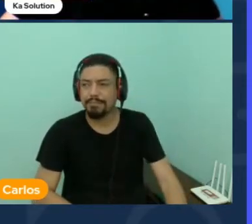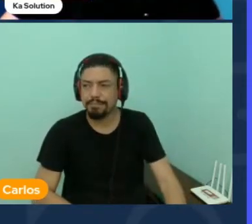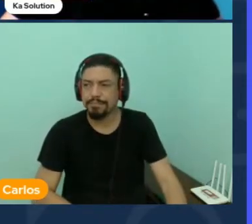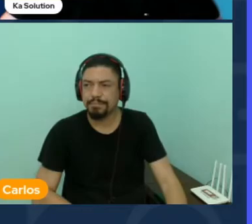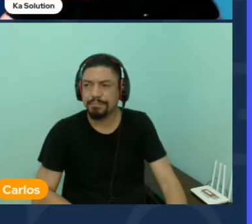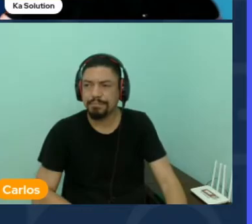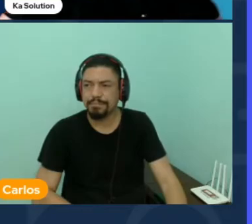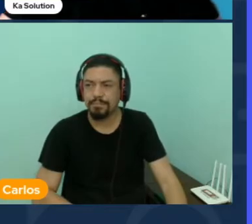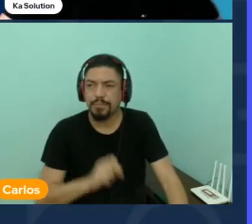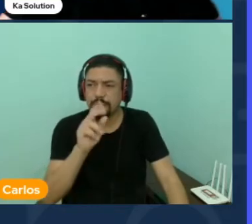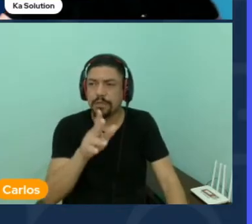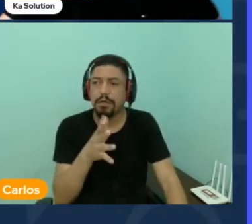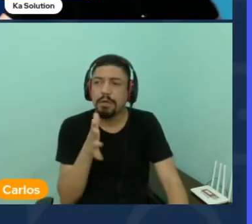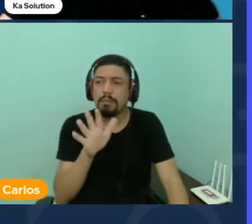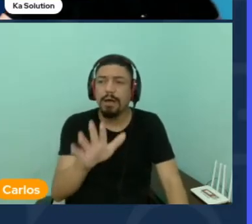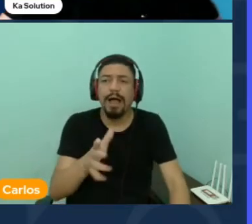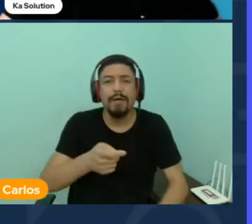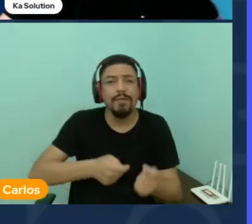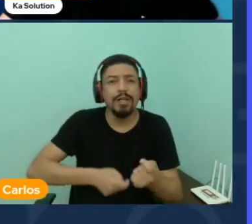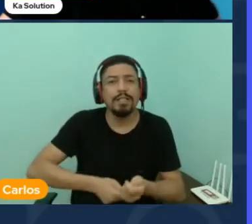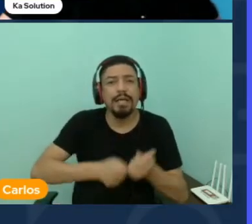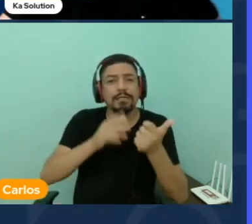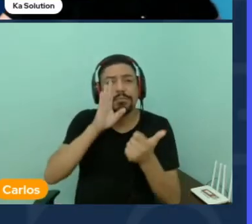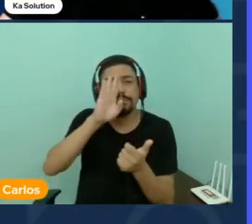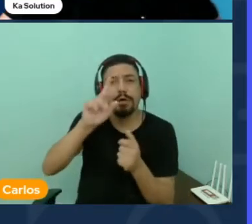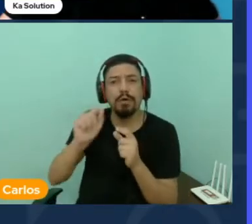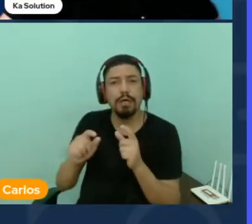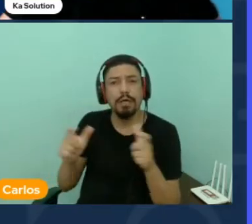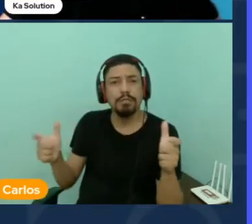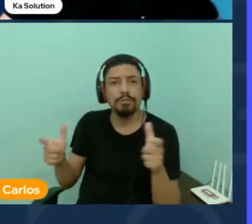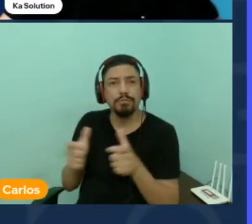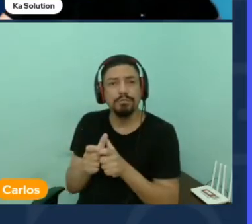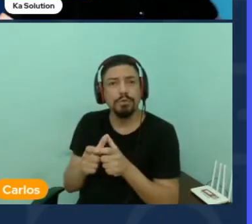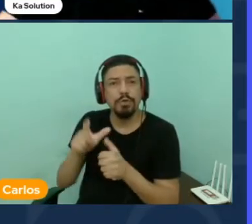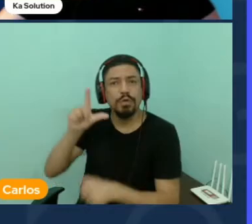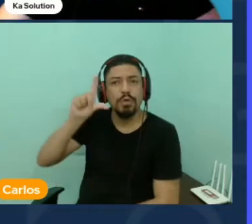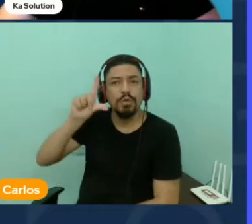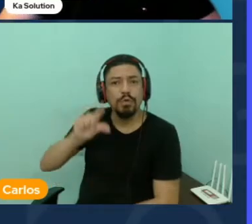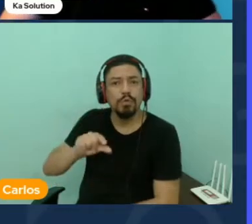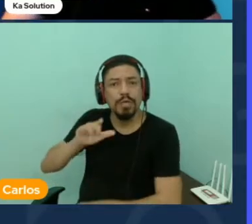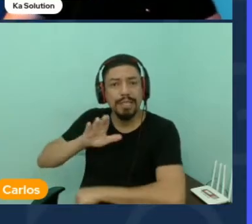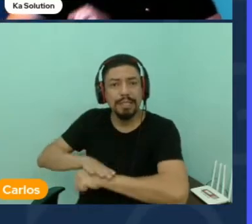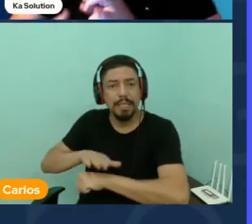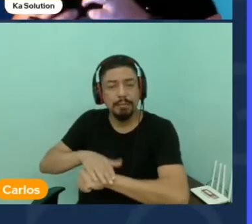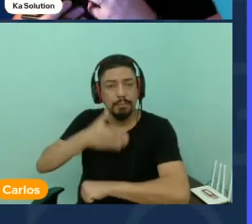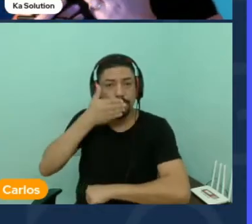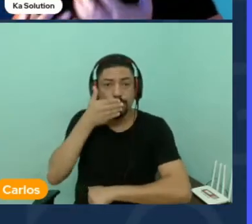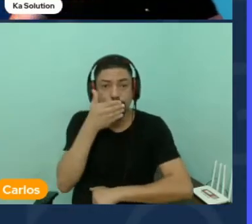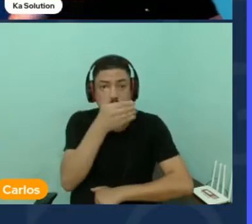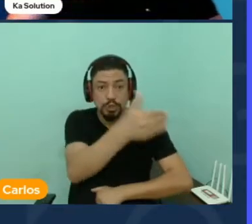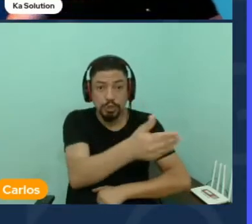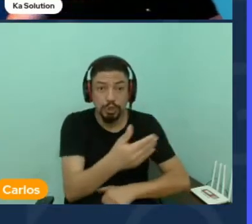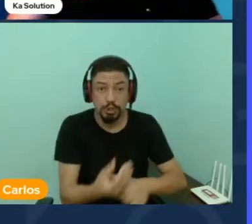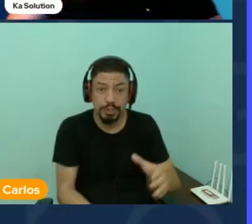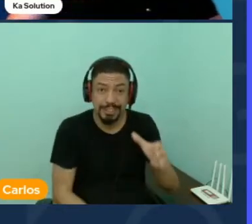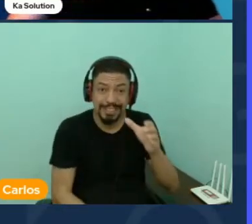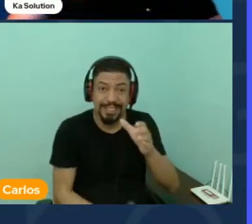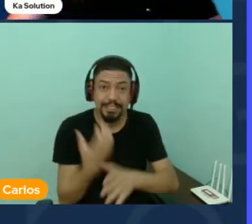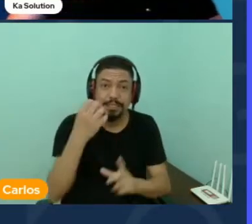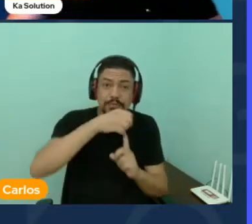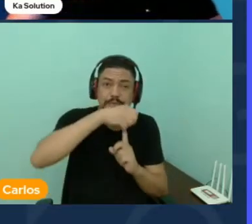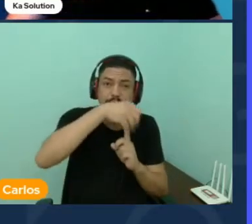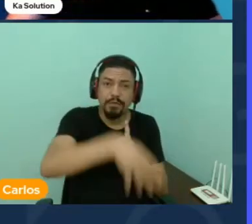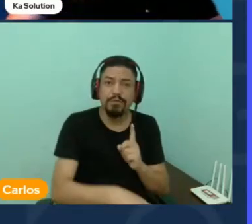Qual é a grande vantagem, né? Ela reduz o tempo ali de provisionamento, de criação de um